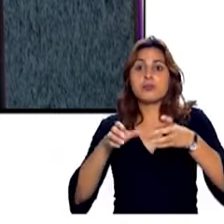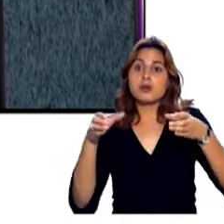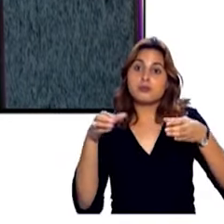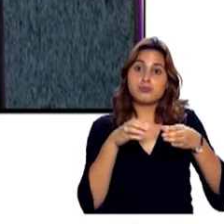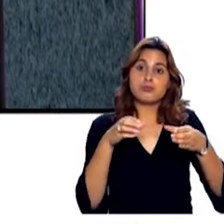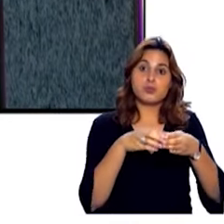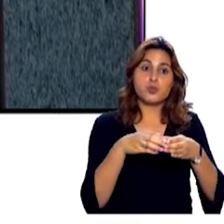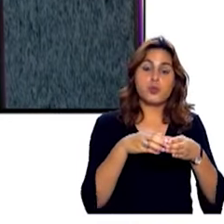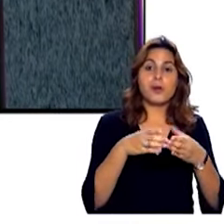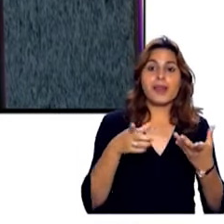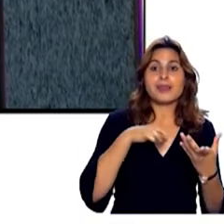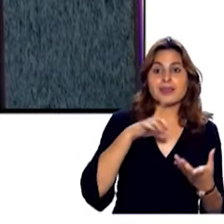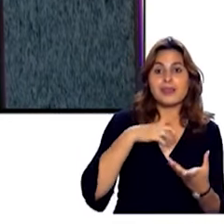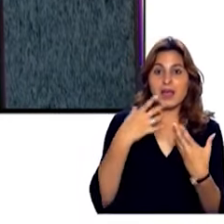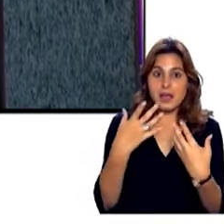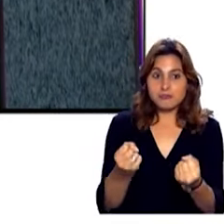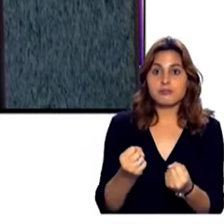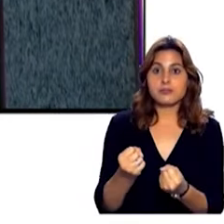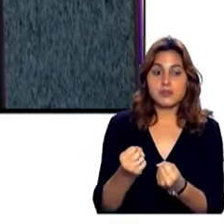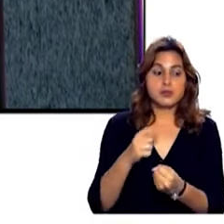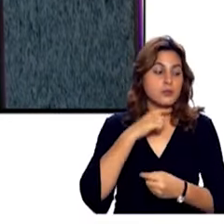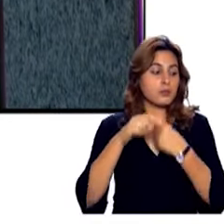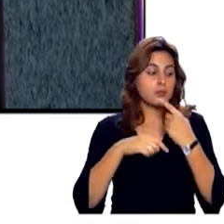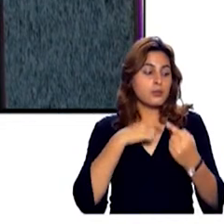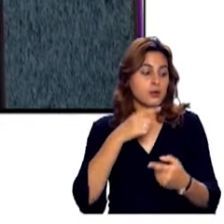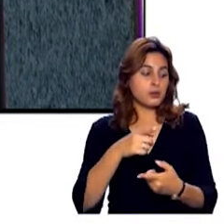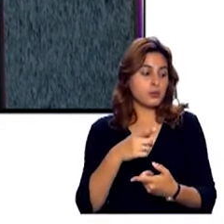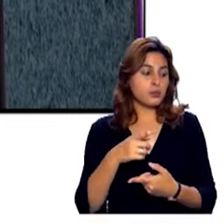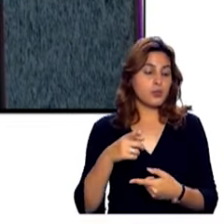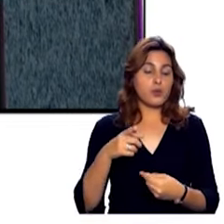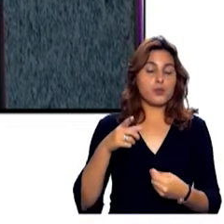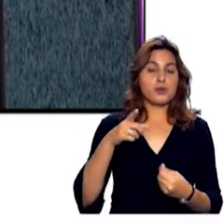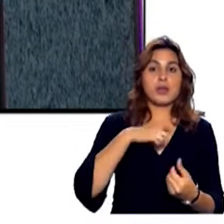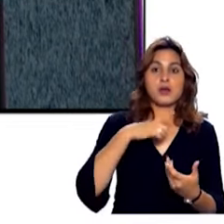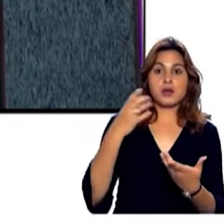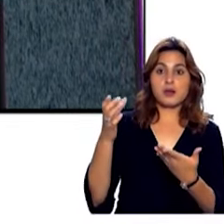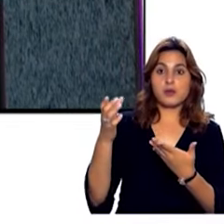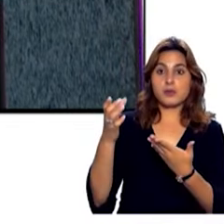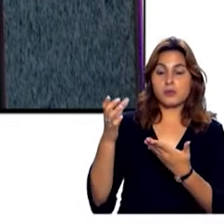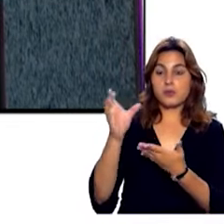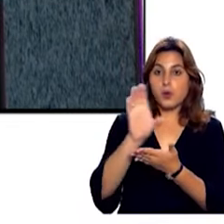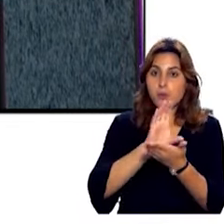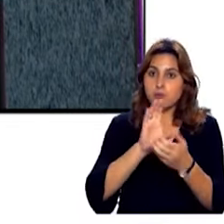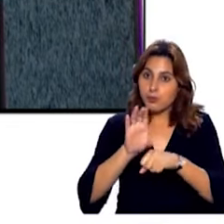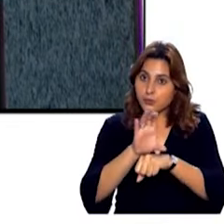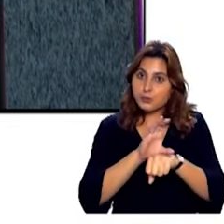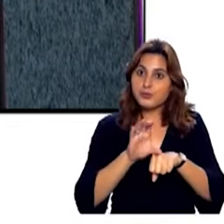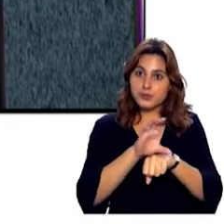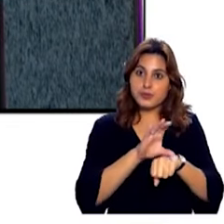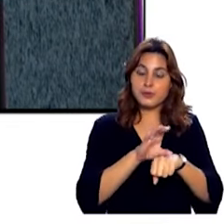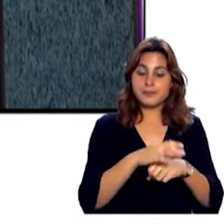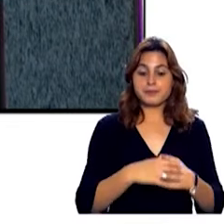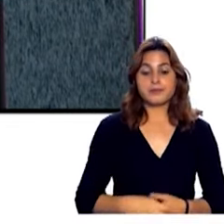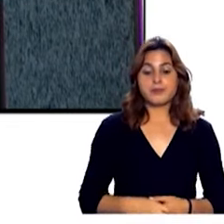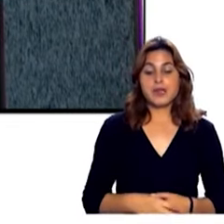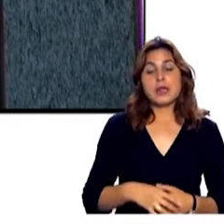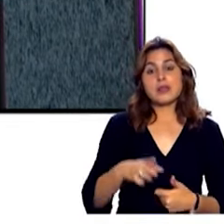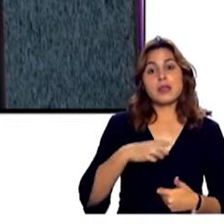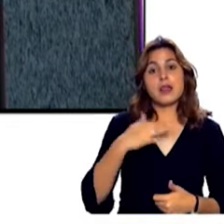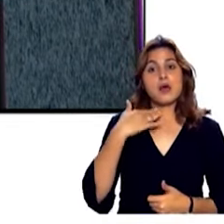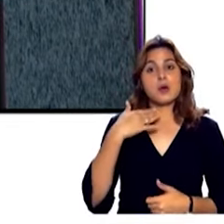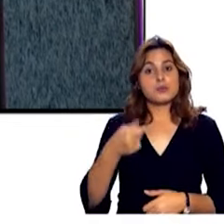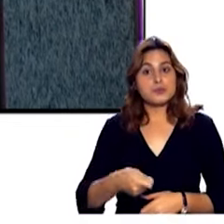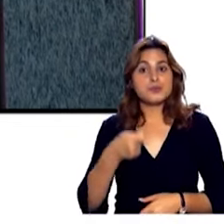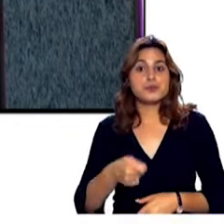dúvida constitucional suscitada por um juiz Num caso concreto um juiz de primeiro grau que